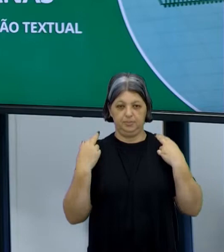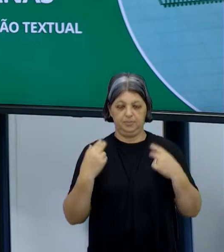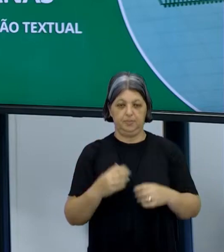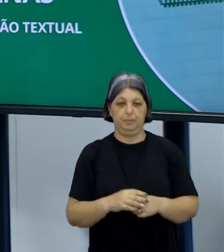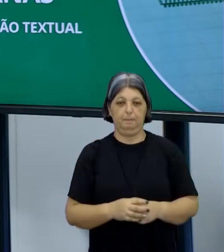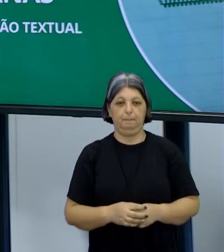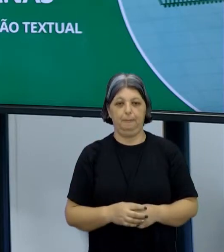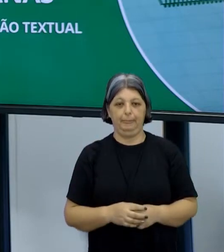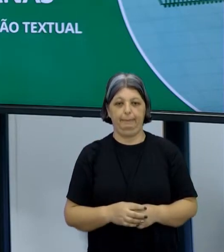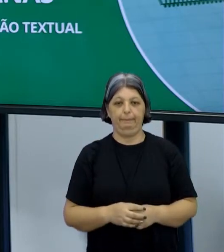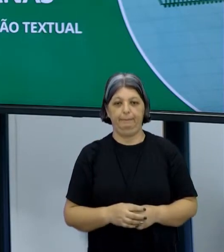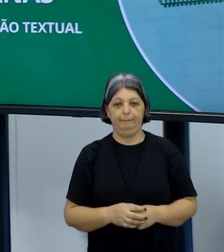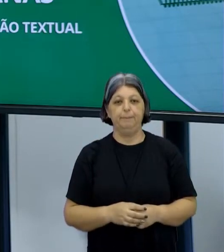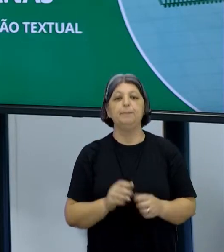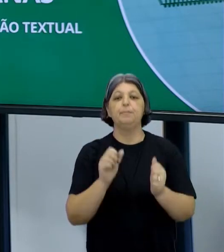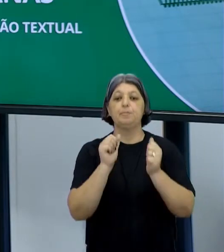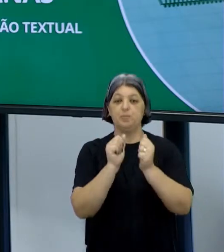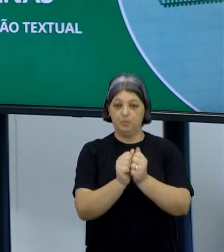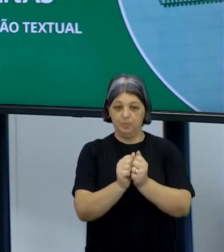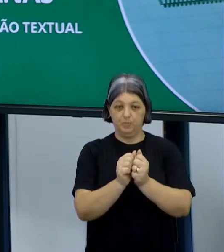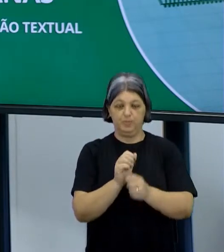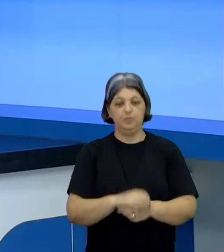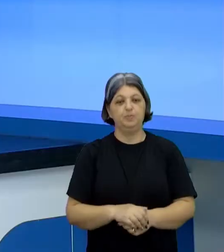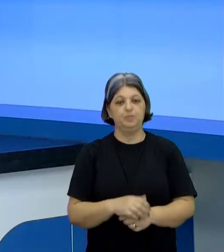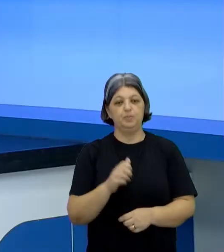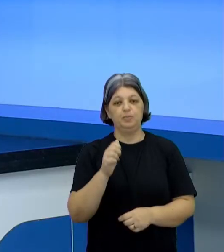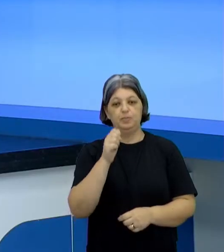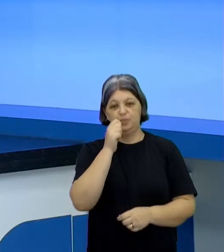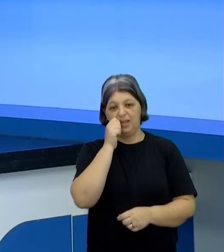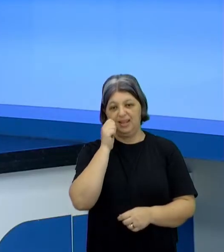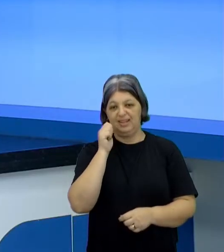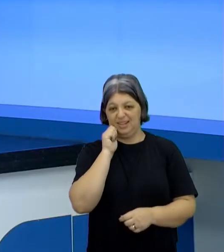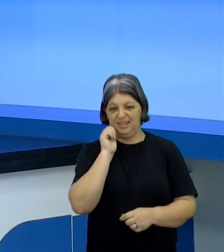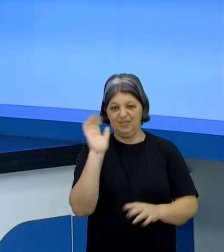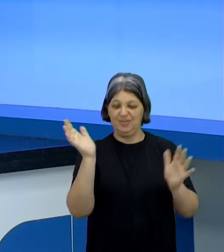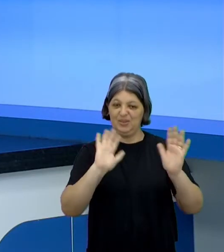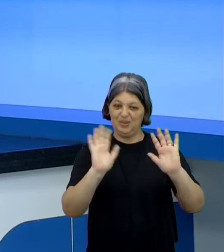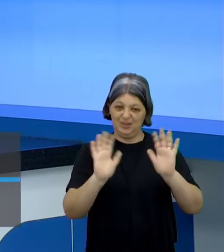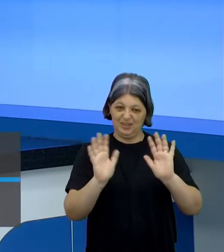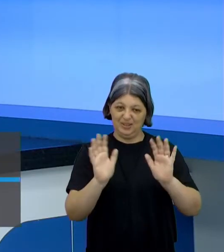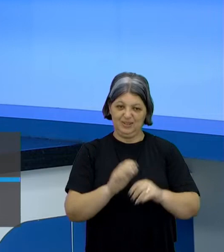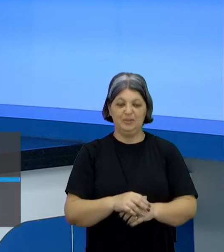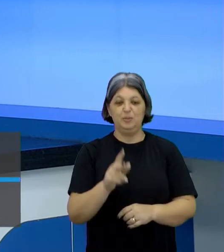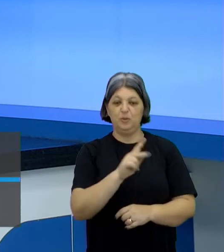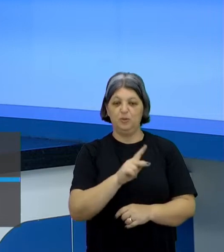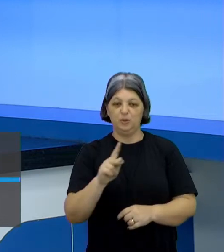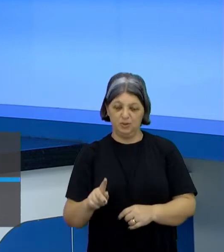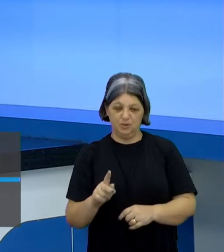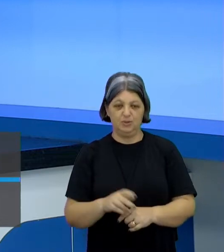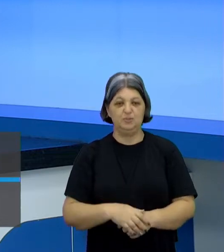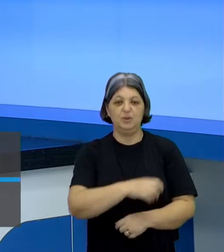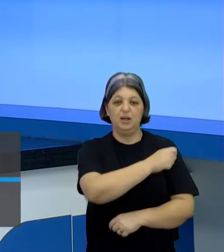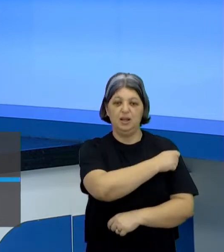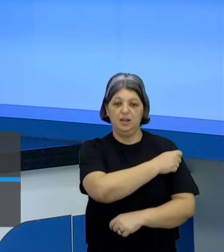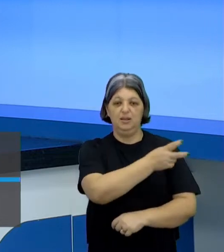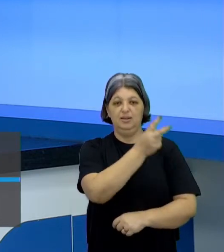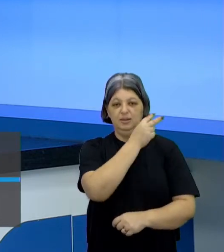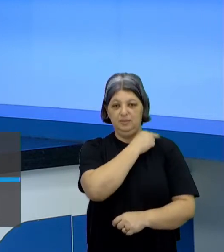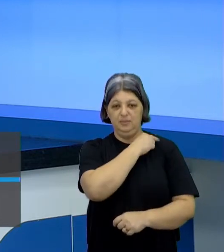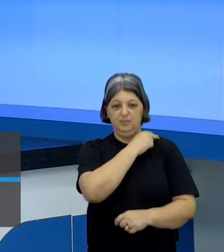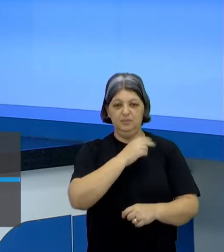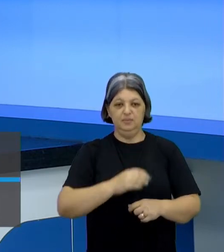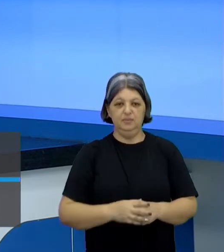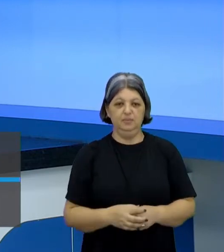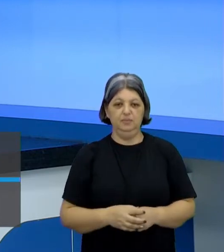E conosco aí a minha companheira Andreia. Olá, Elaine. Olá, professores e alunos da segunda